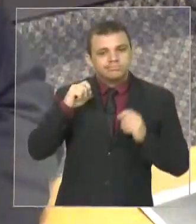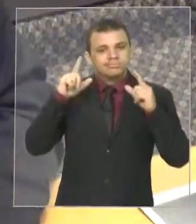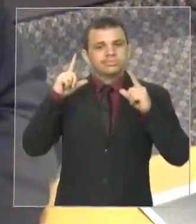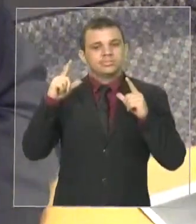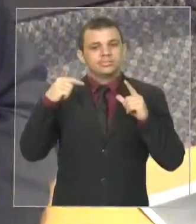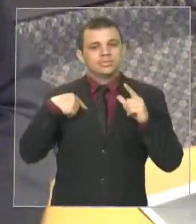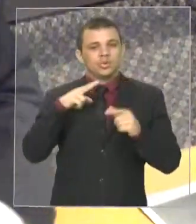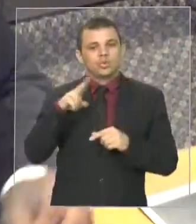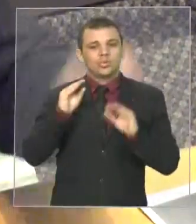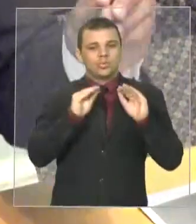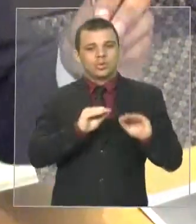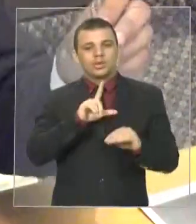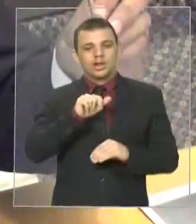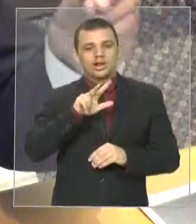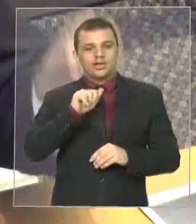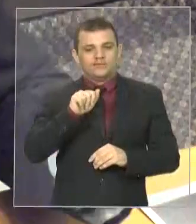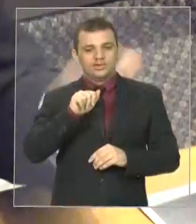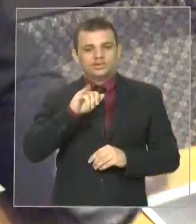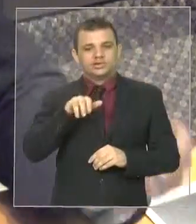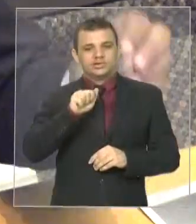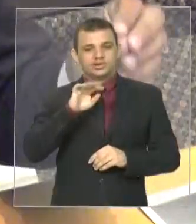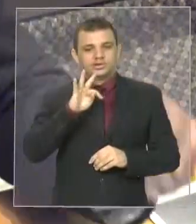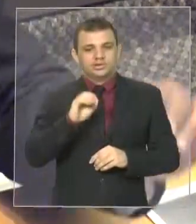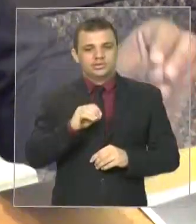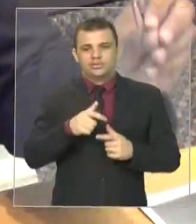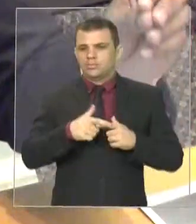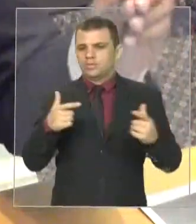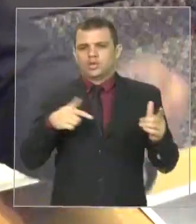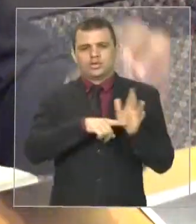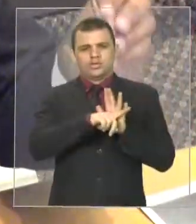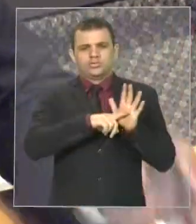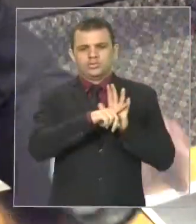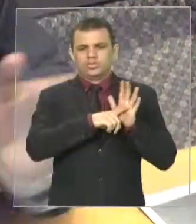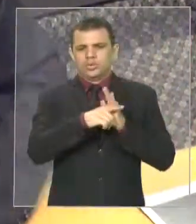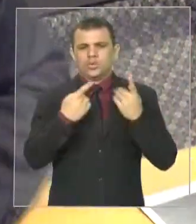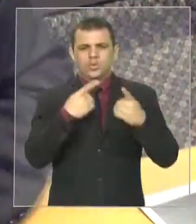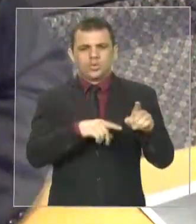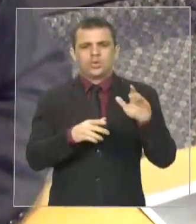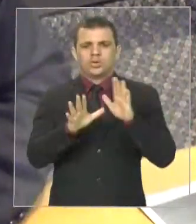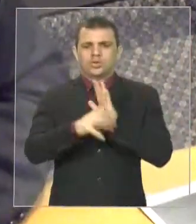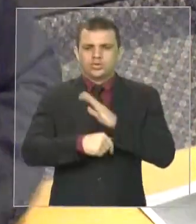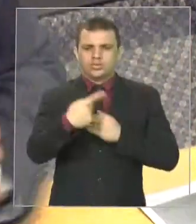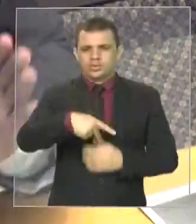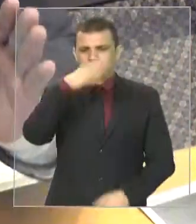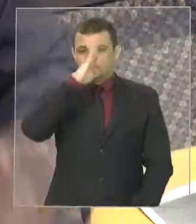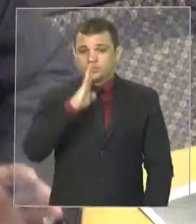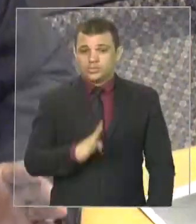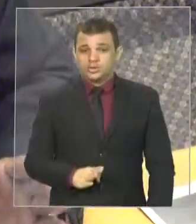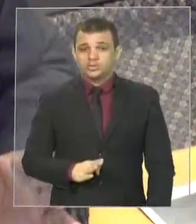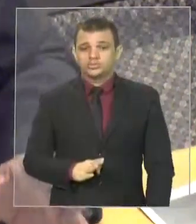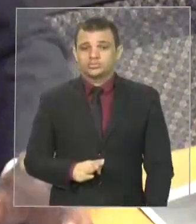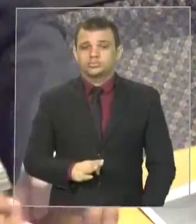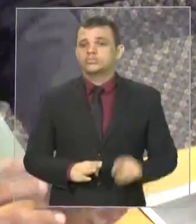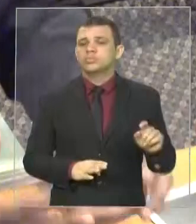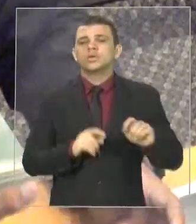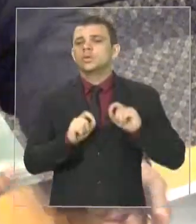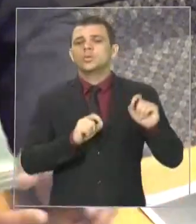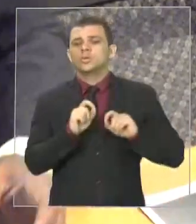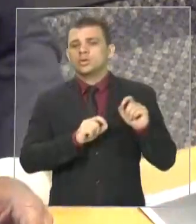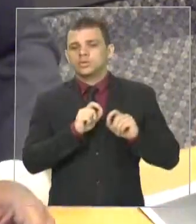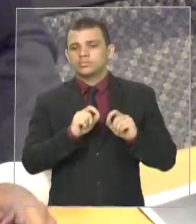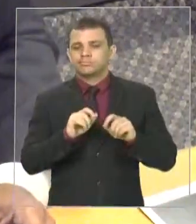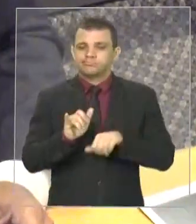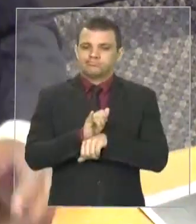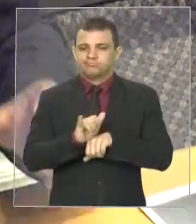Jato, na maior investigação de combate à corrupção no país, foi o que ele fez? Ele armou algumas